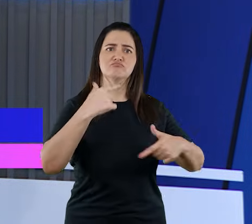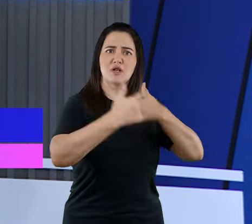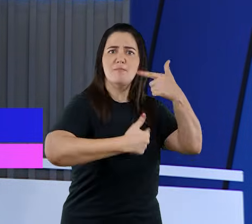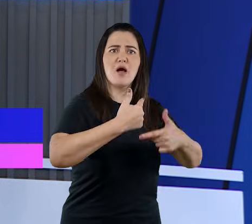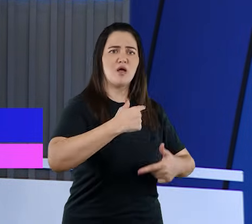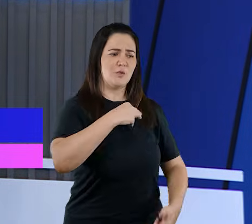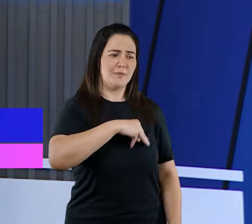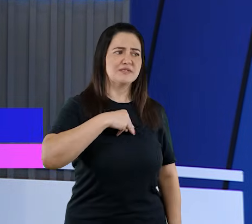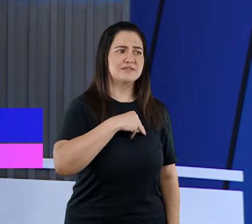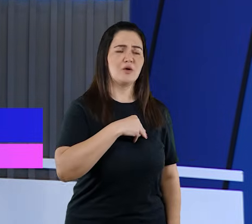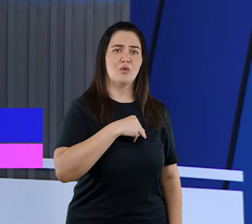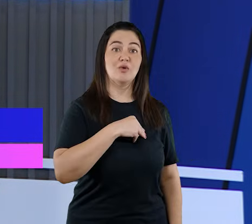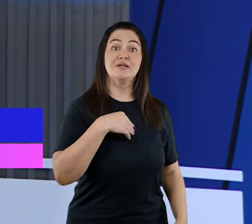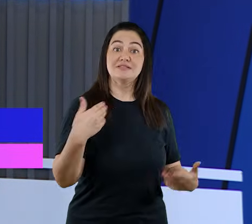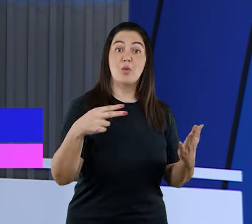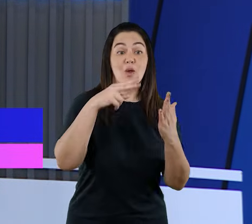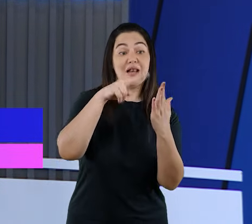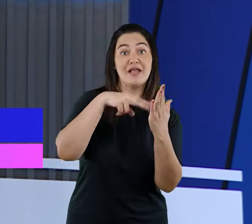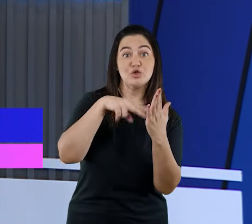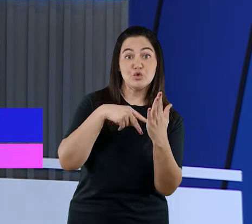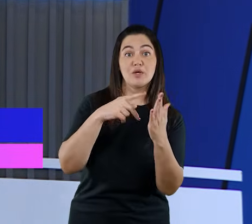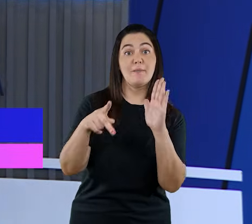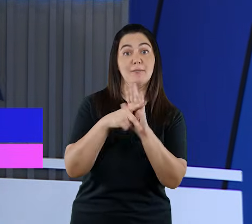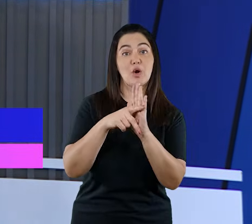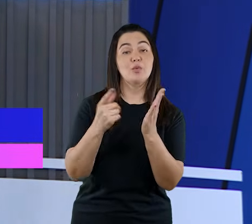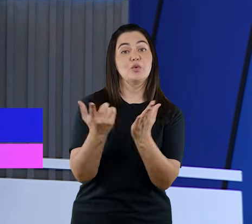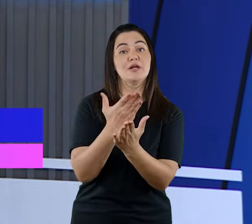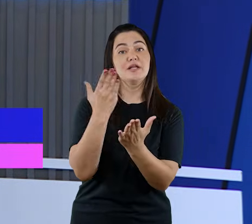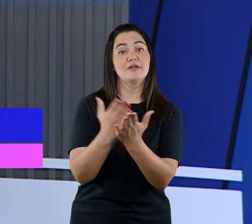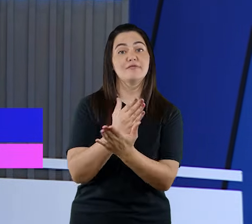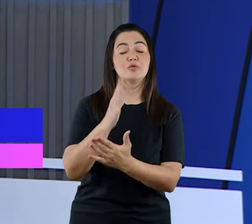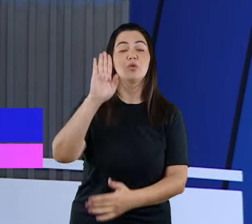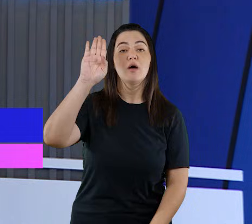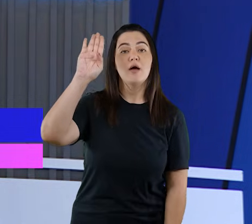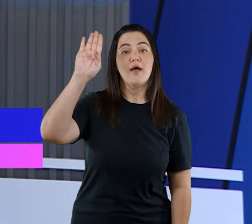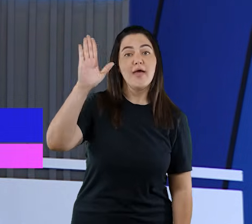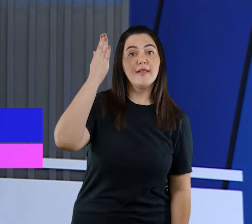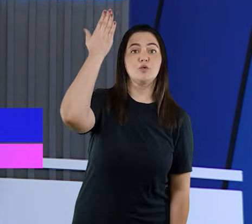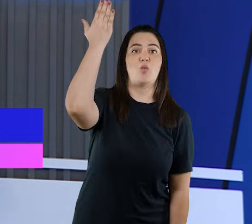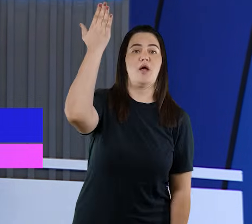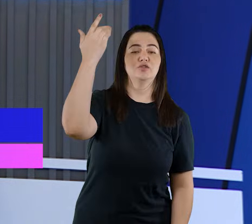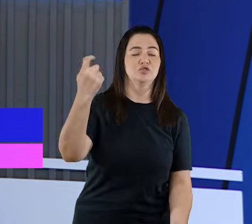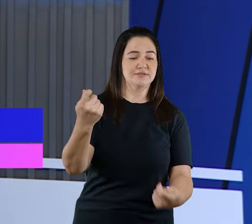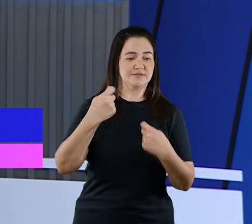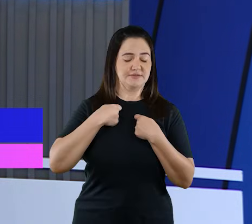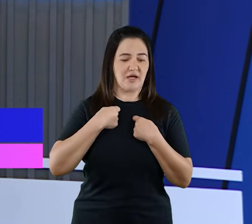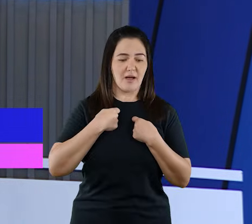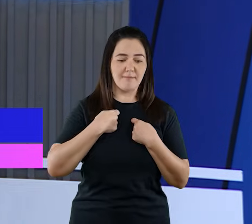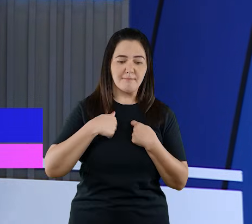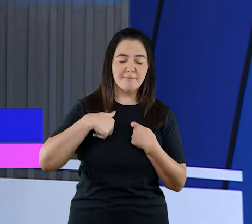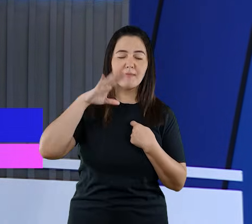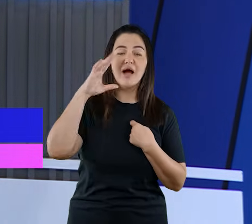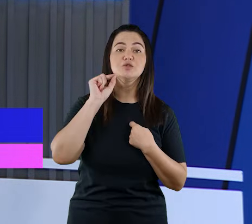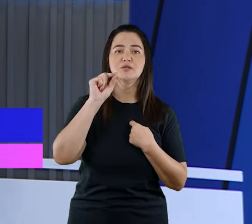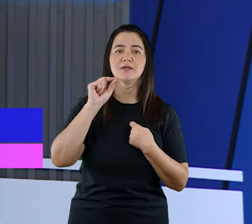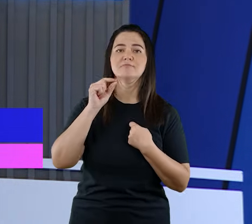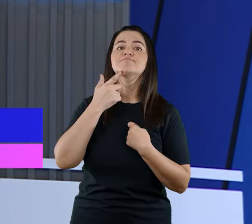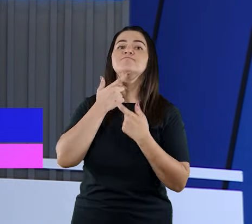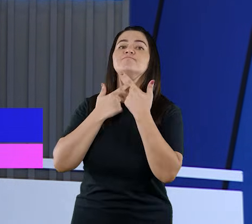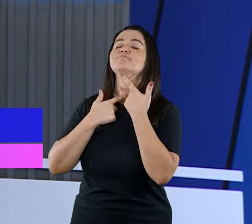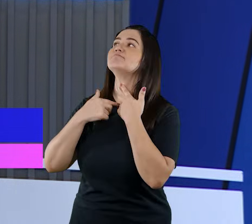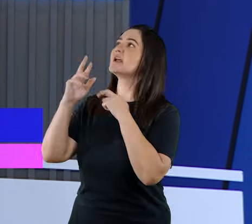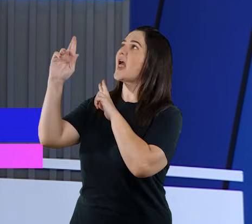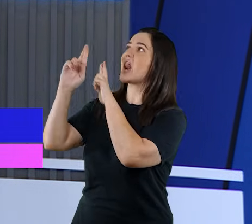envolvimento com a missão porque não leem. Então veja, a leitura de Ellen White desenvolveu um relacionamento mais íntimo com Jesus, colocou mais envolvido na missão, e